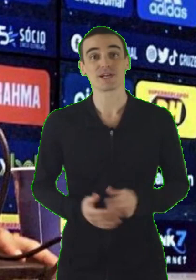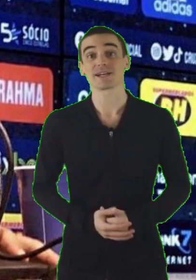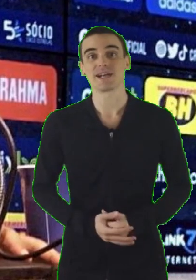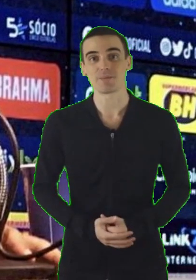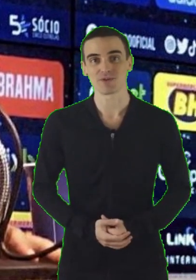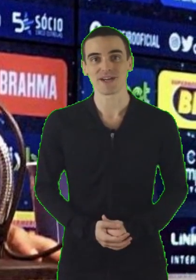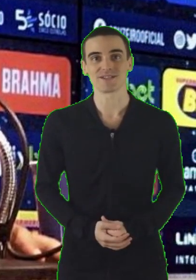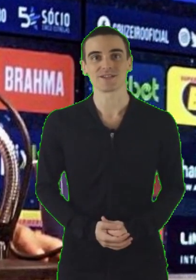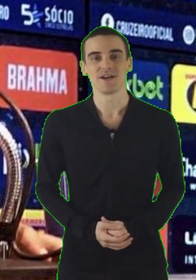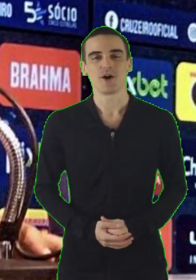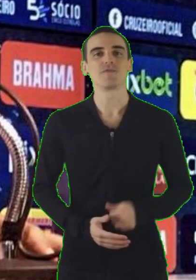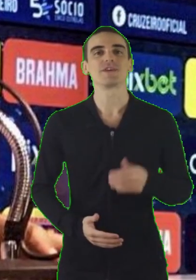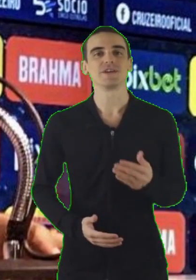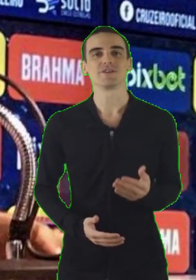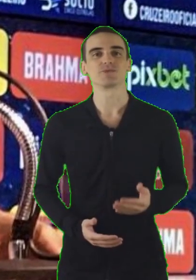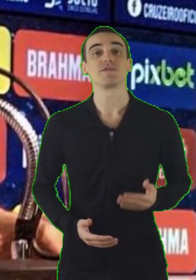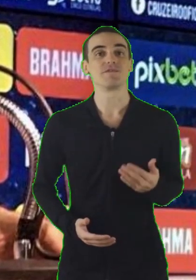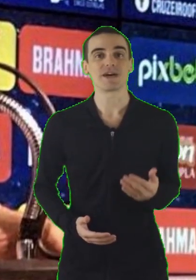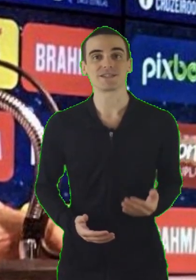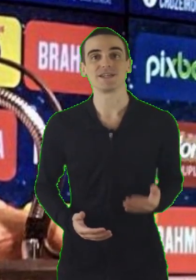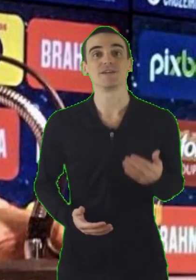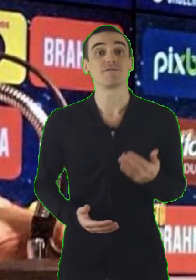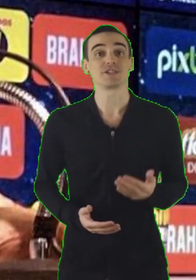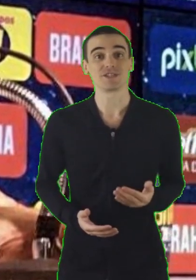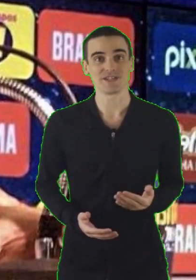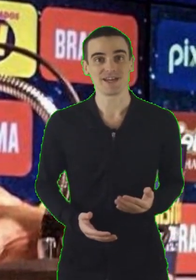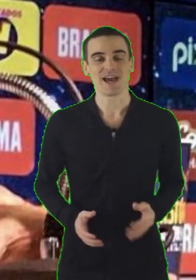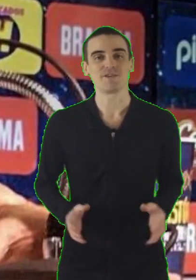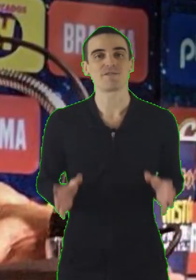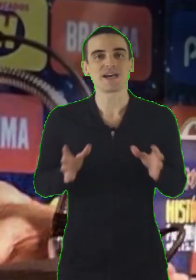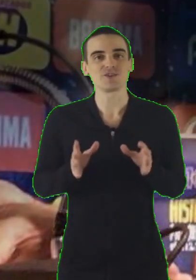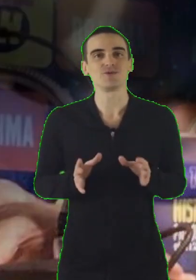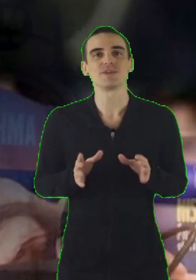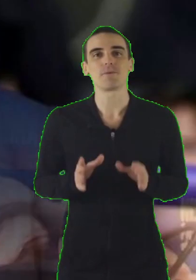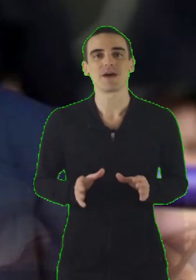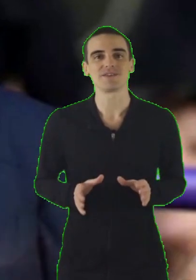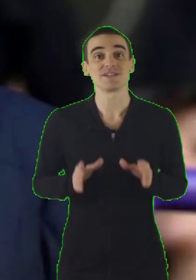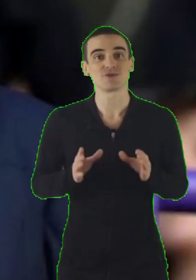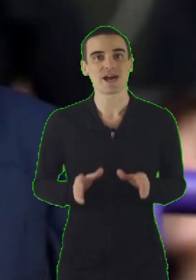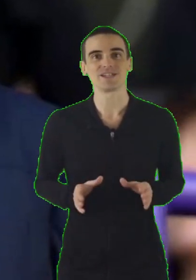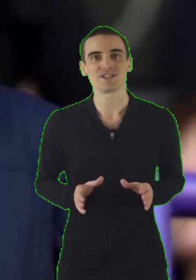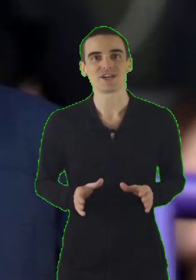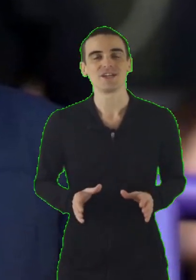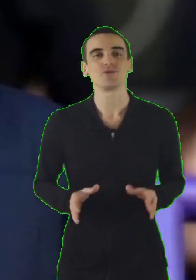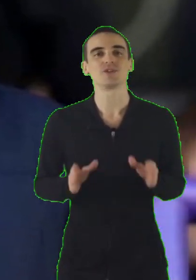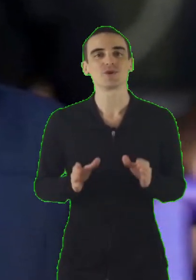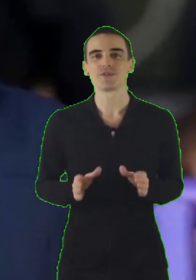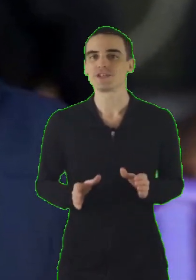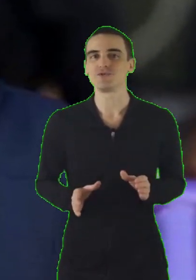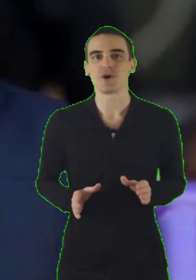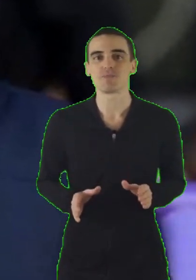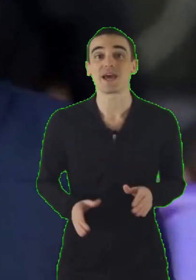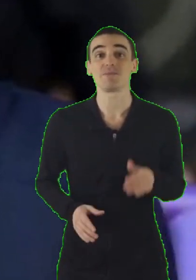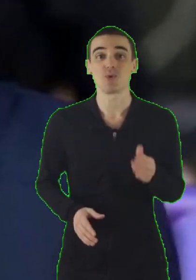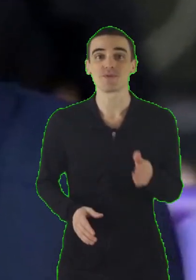são vários jogadores que são oferecidos à diretoria do Cruzeiro todos os dias por isso a raposa se mantém atento no mercado